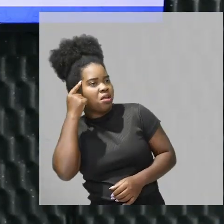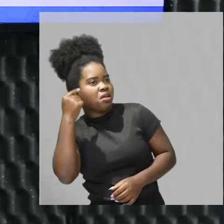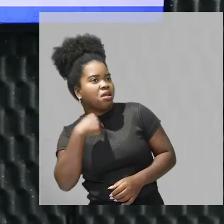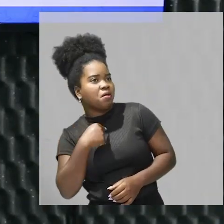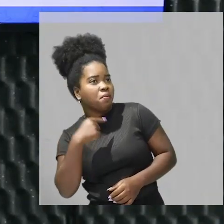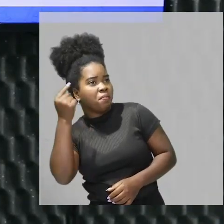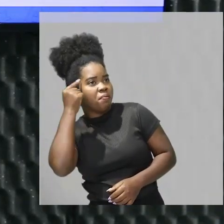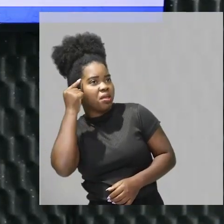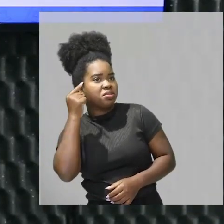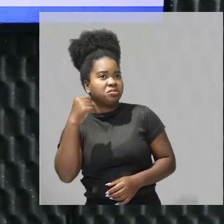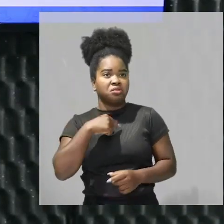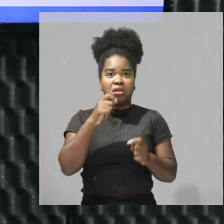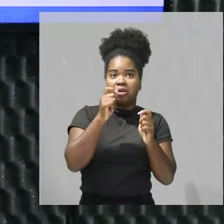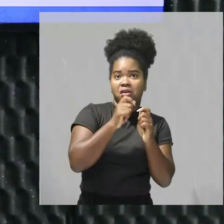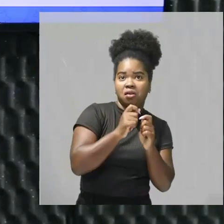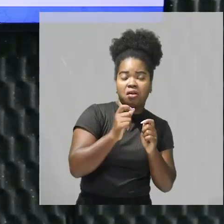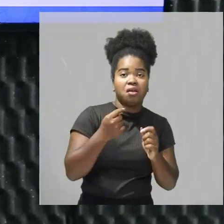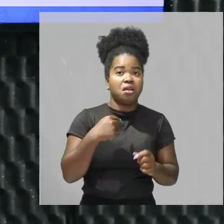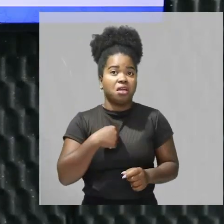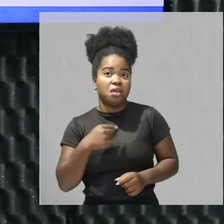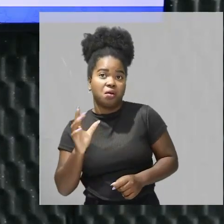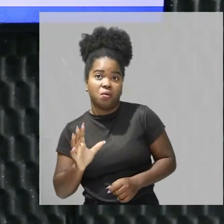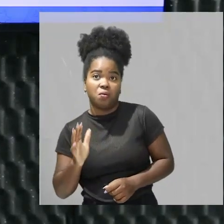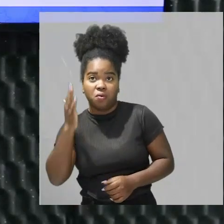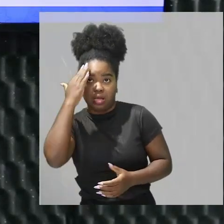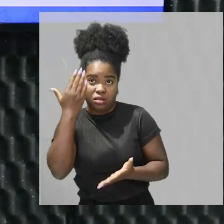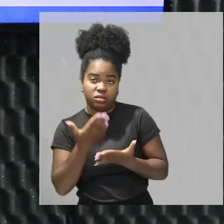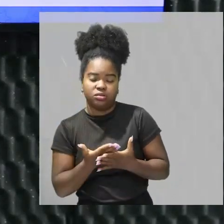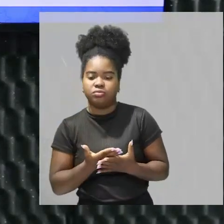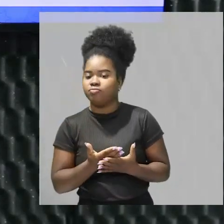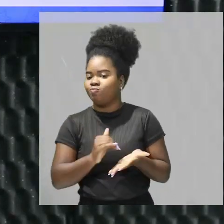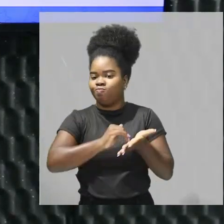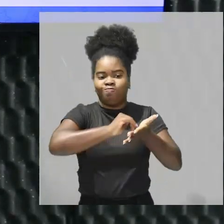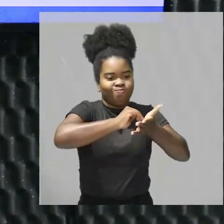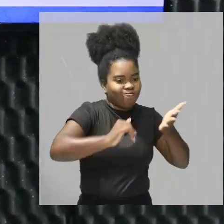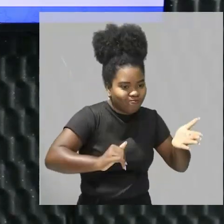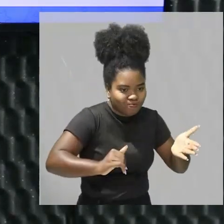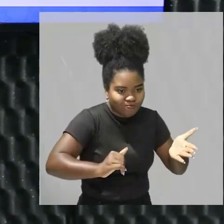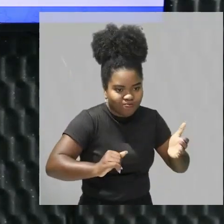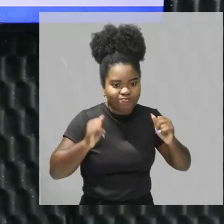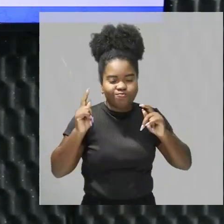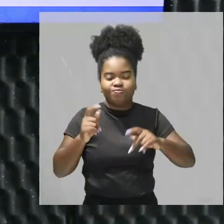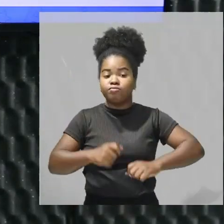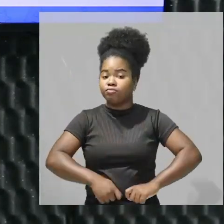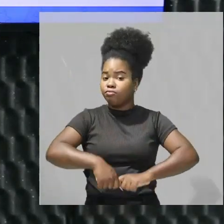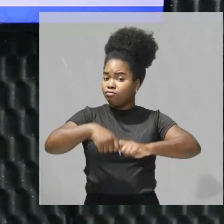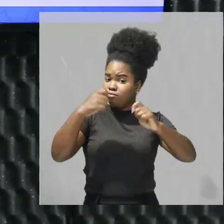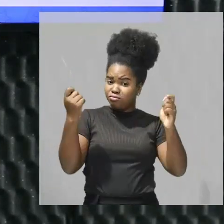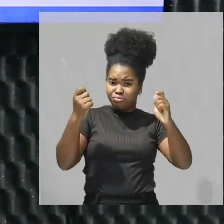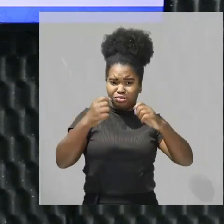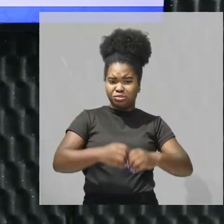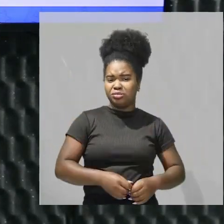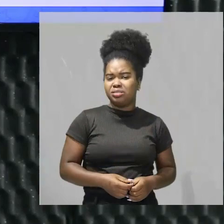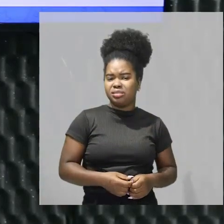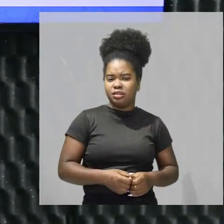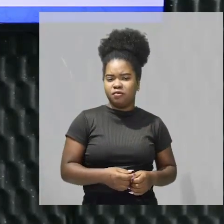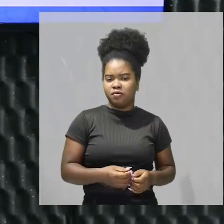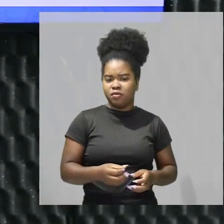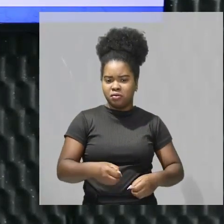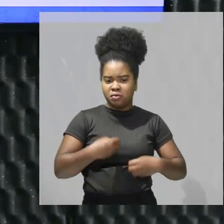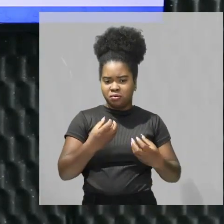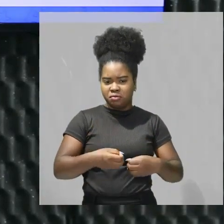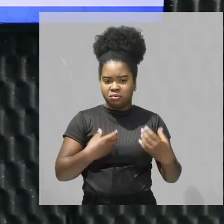eu fiz, eu acredito. Elimine isso da sua redação. É perfeitamente possível expressar o seu ponto de vista de